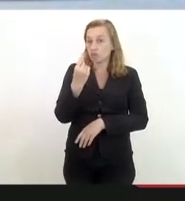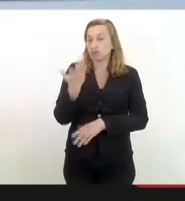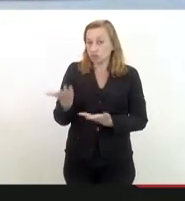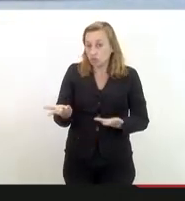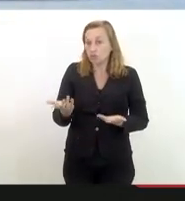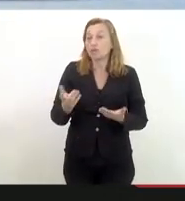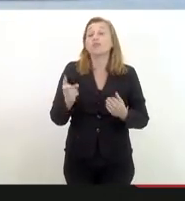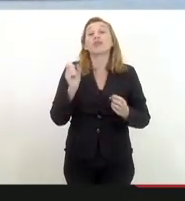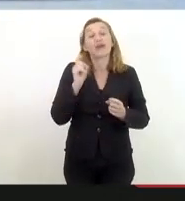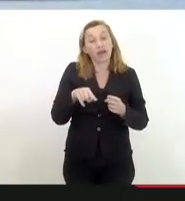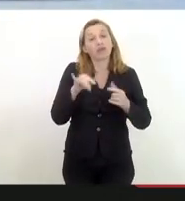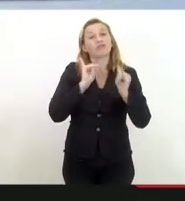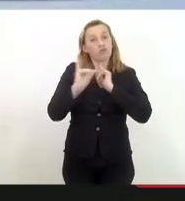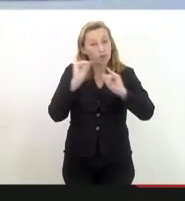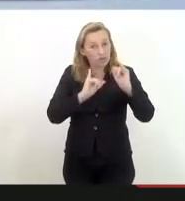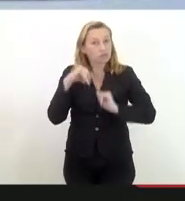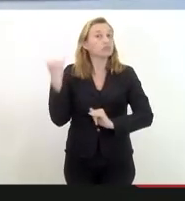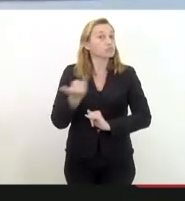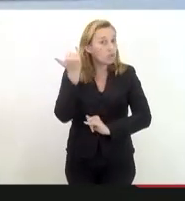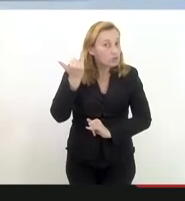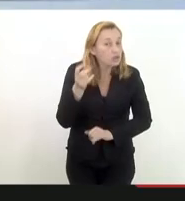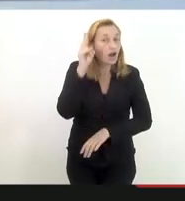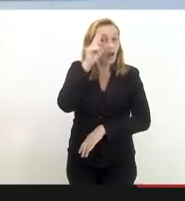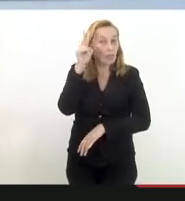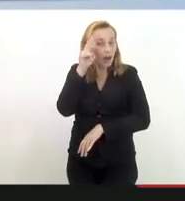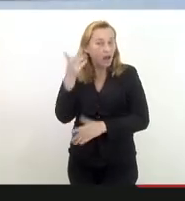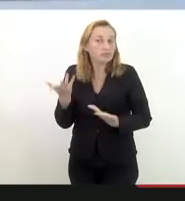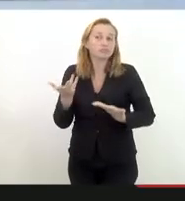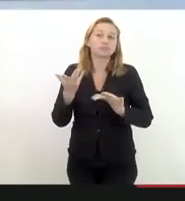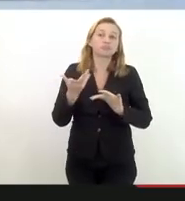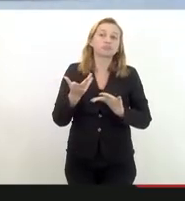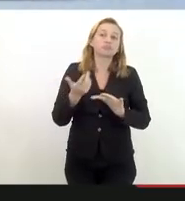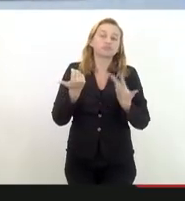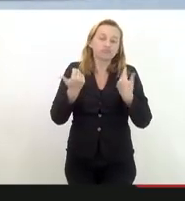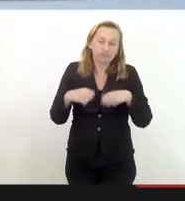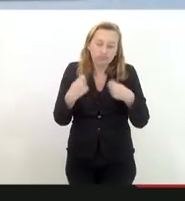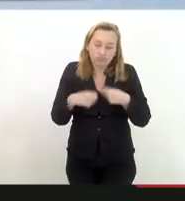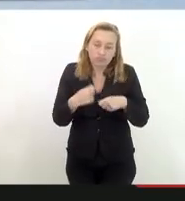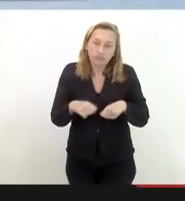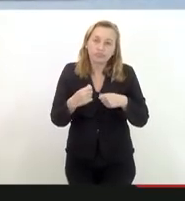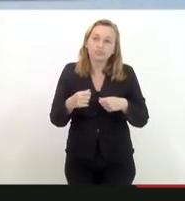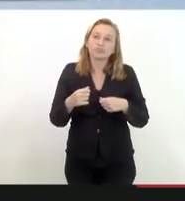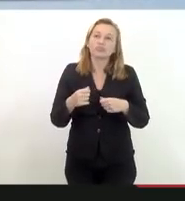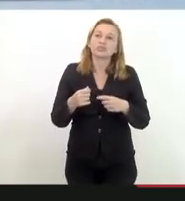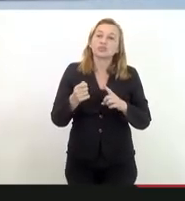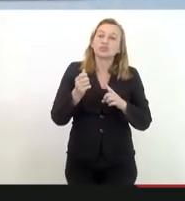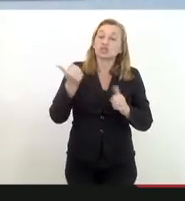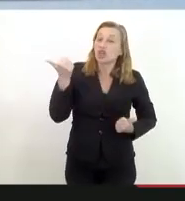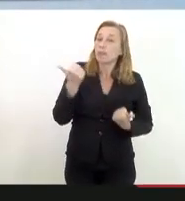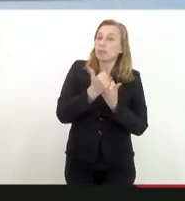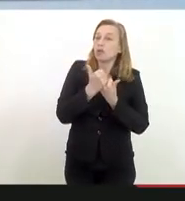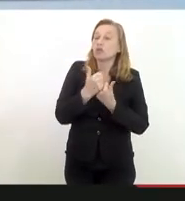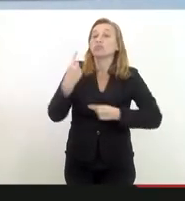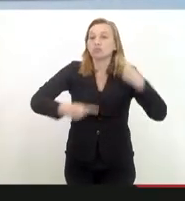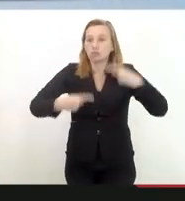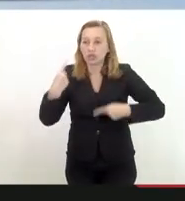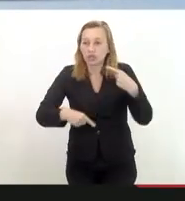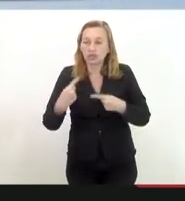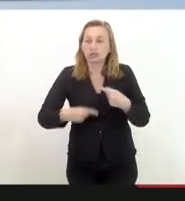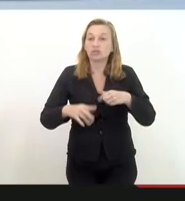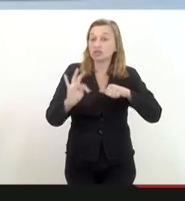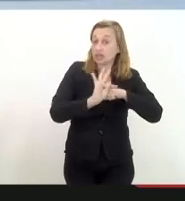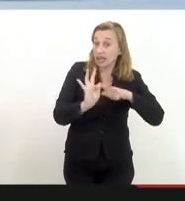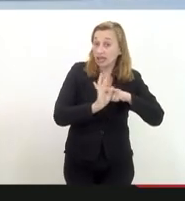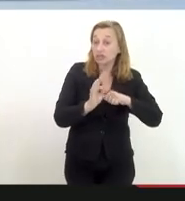Então, essa é uma informação importante. Lembrar que a gente precisa muito de apoio político, técnico e